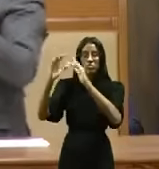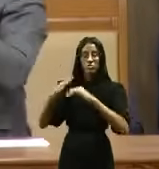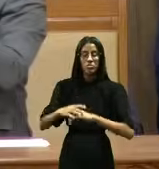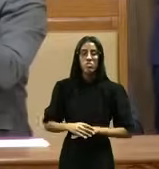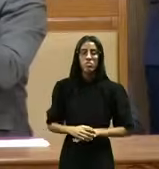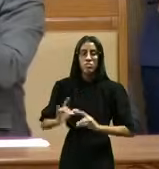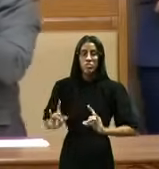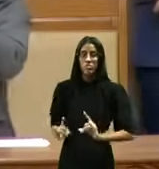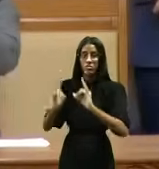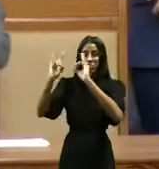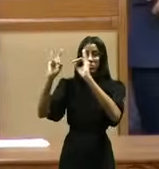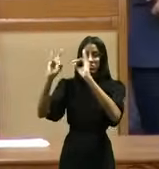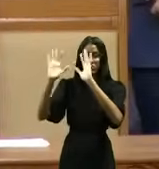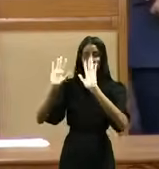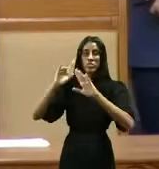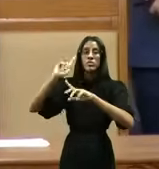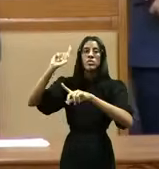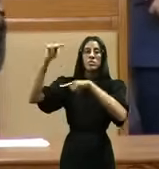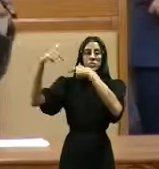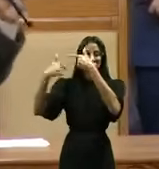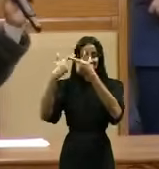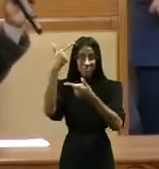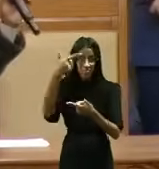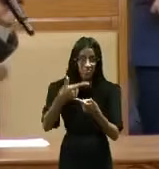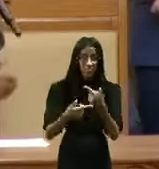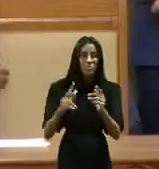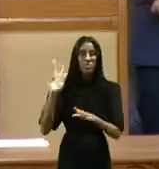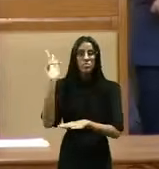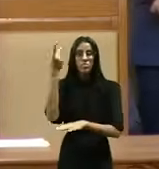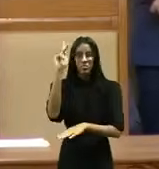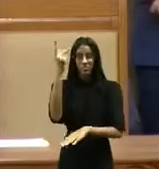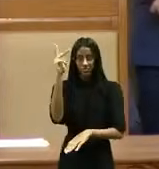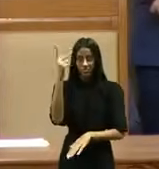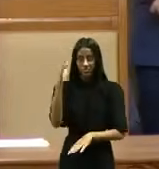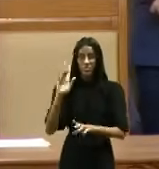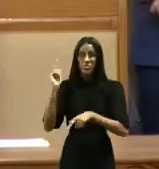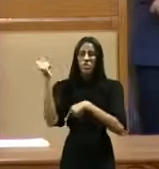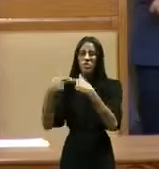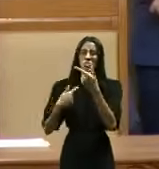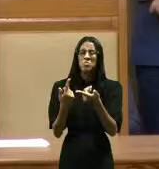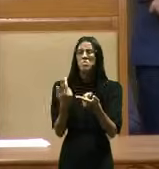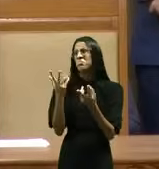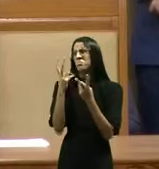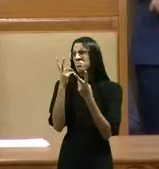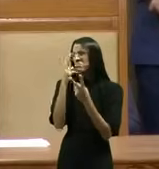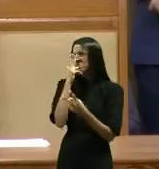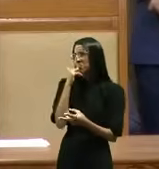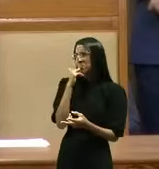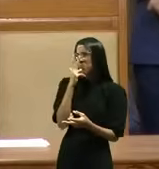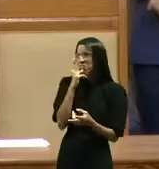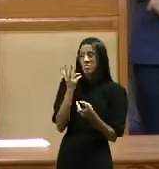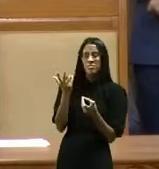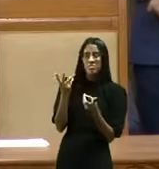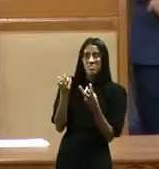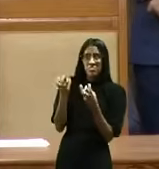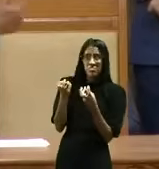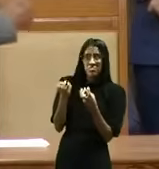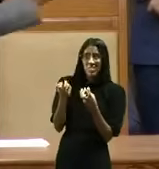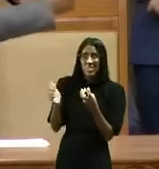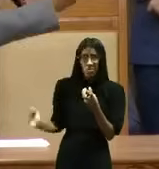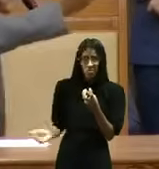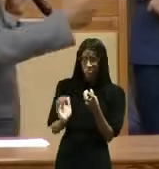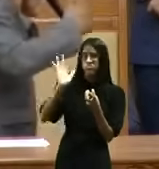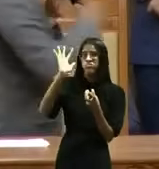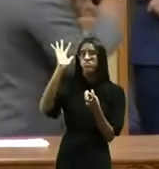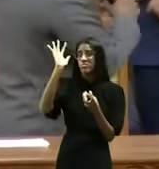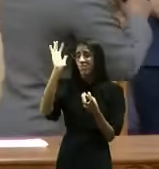eles para um hotel depois do hotel eles estava achando muito caro não tinha como se sustentar E aí Levaram ele